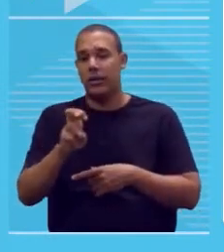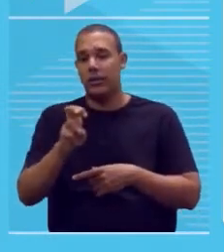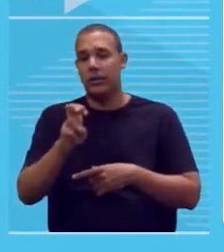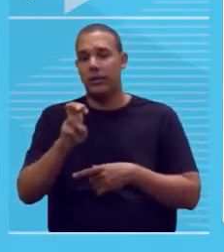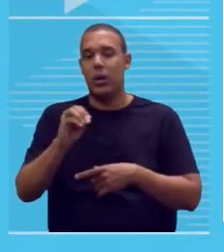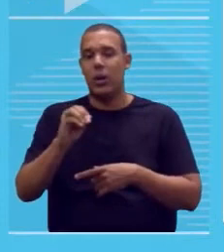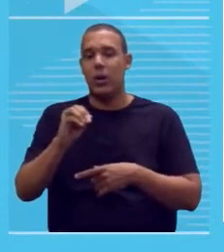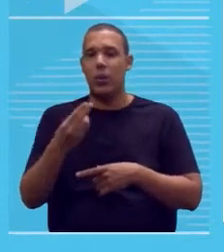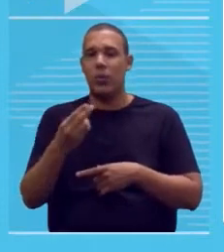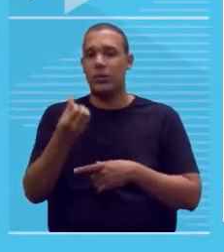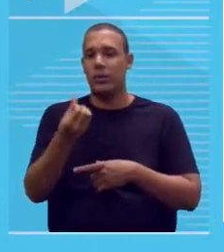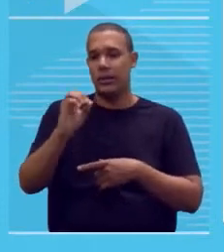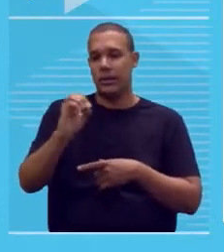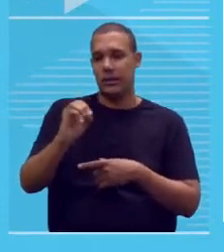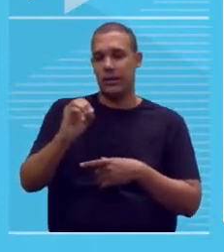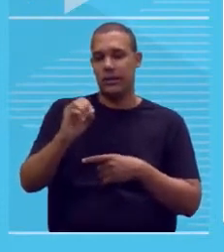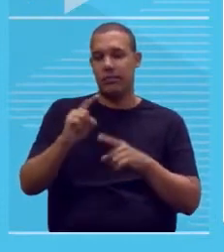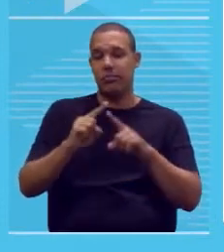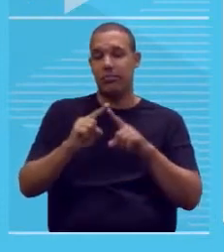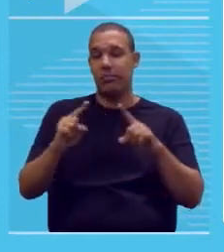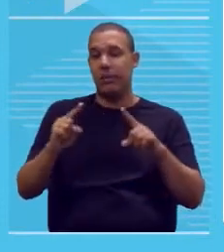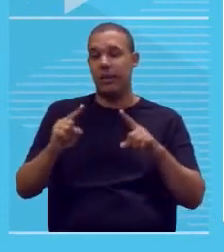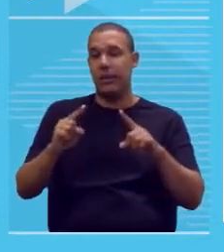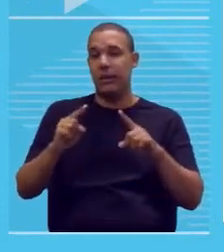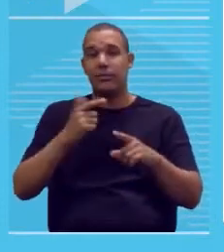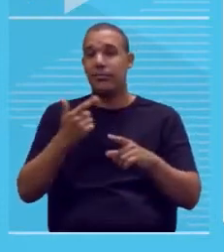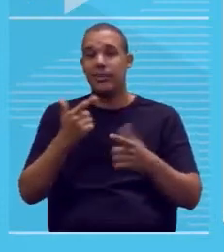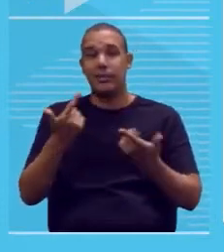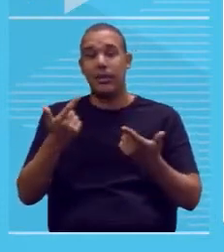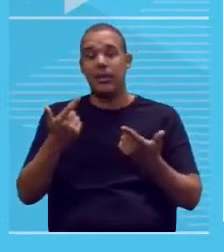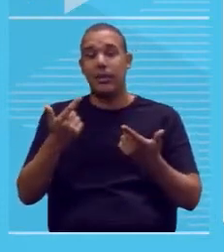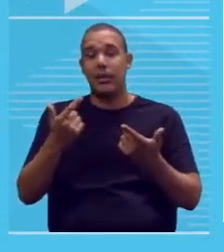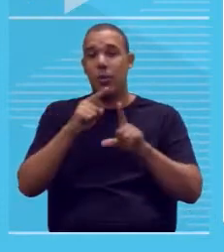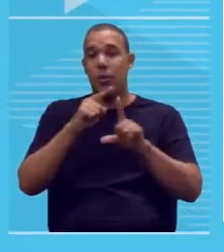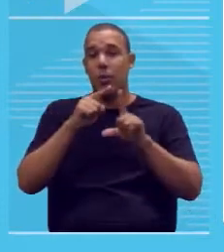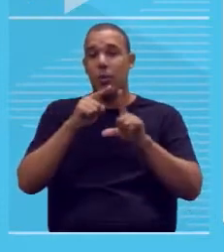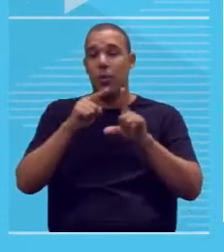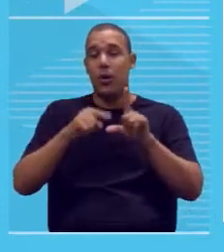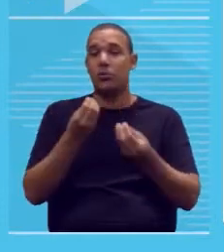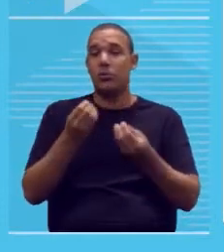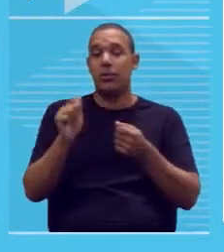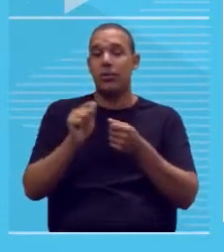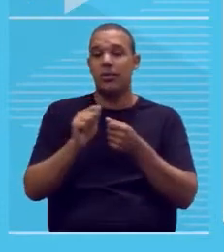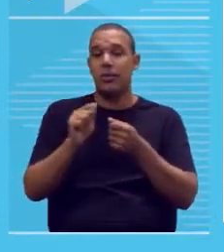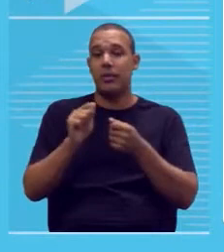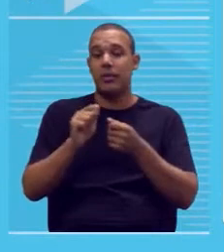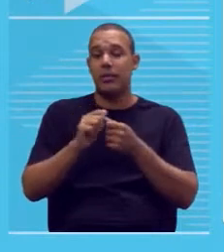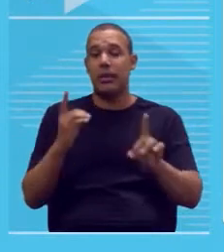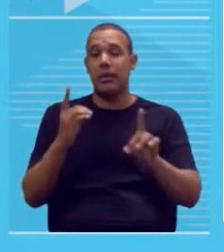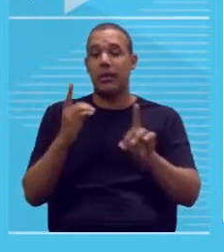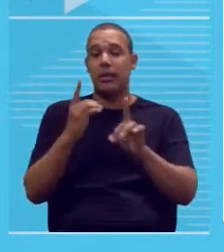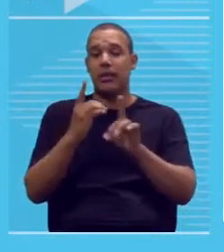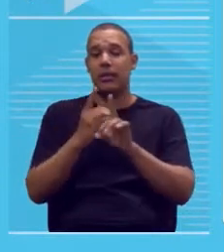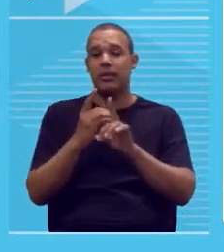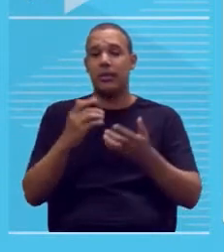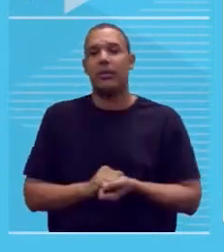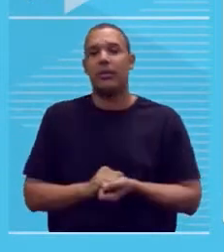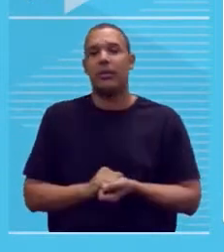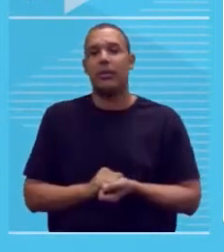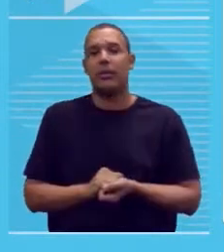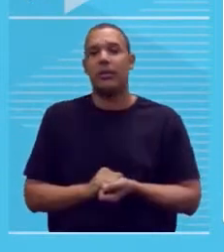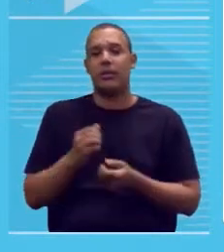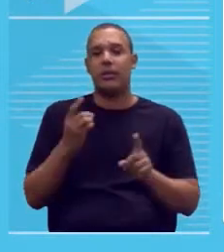de 60. Mas e se ele não me der o ângulo, professor? Como é que eu faço para determinar o meu